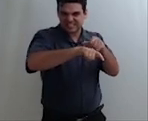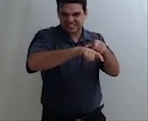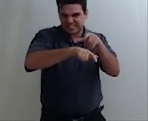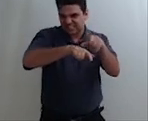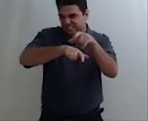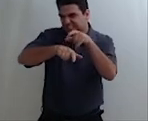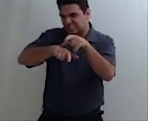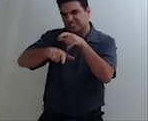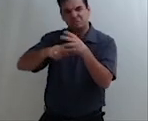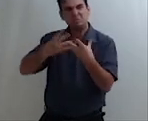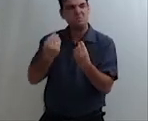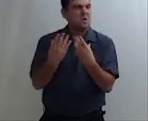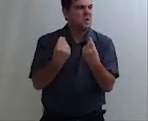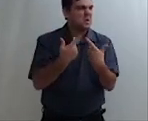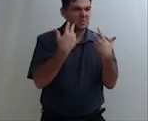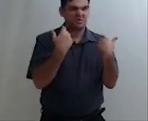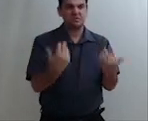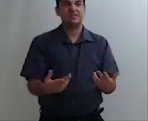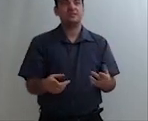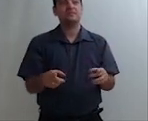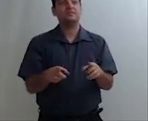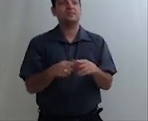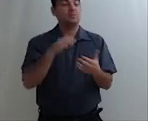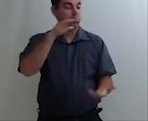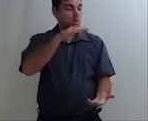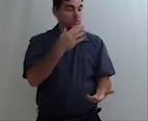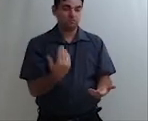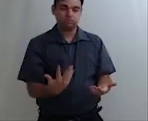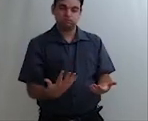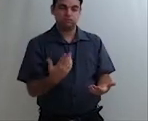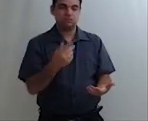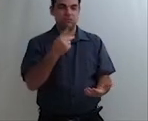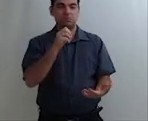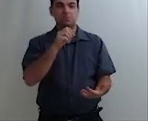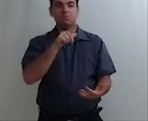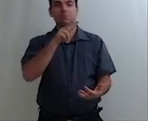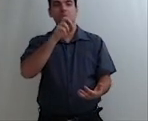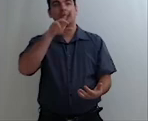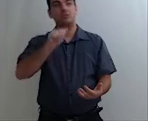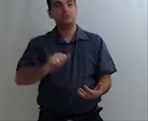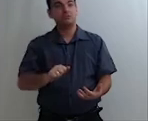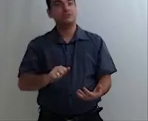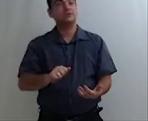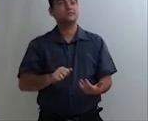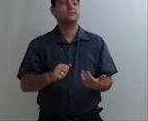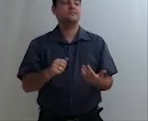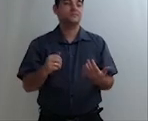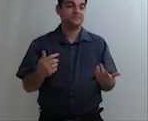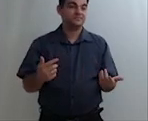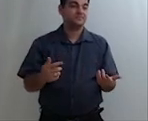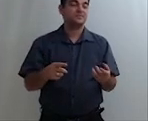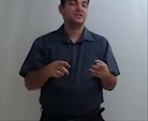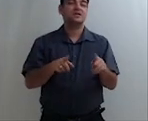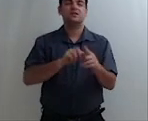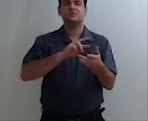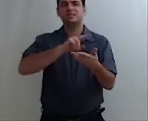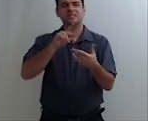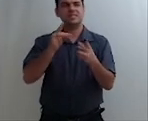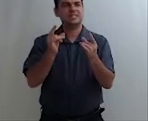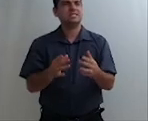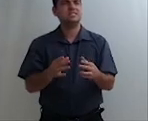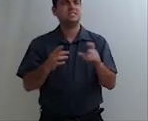e munição para recarga bem como dois ptos de pólvora além de 12 quatro munições calibre 22